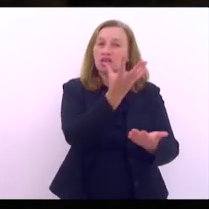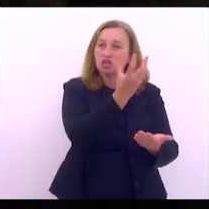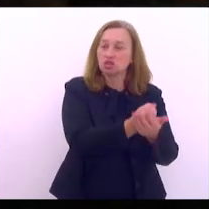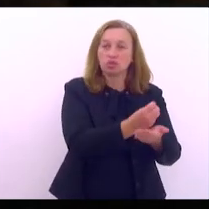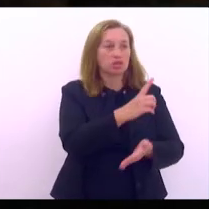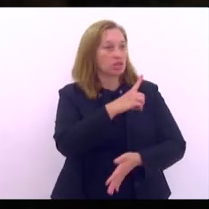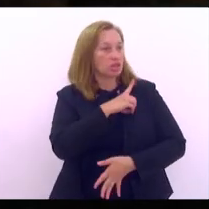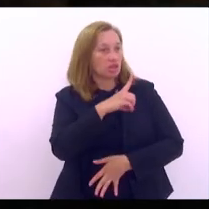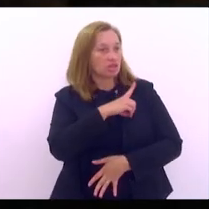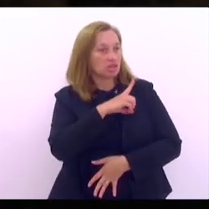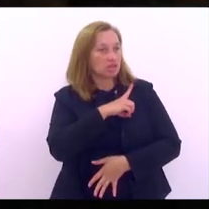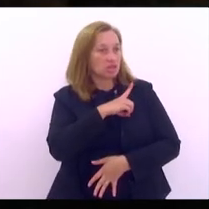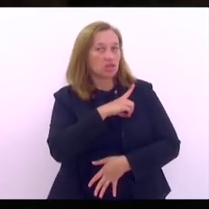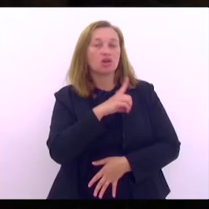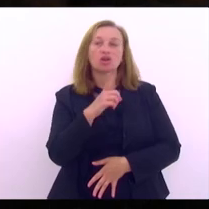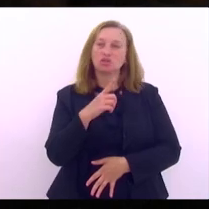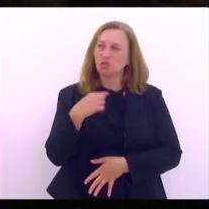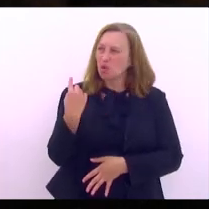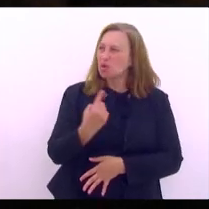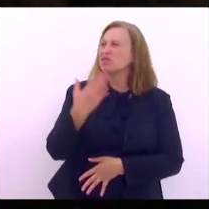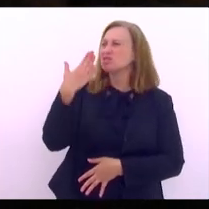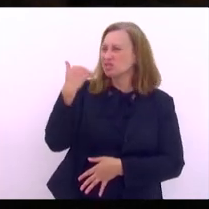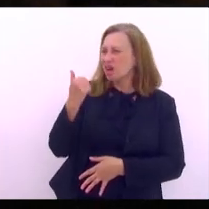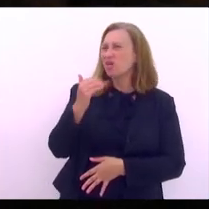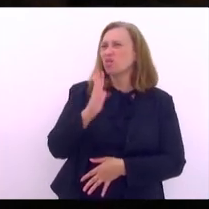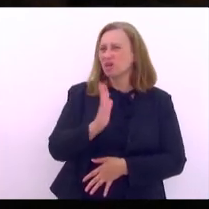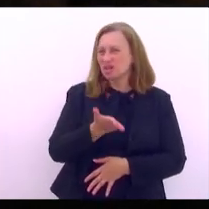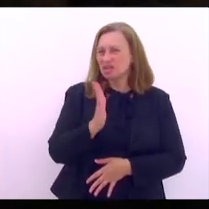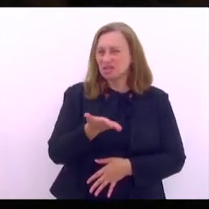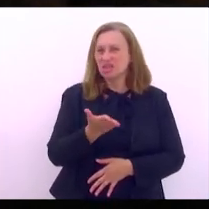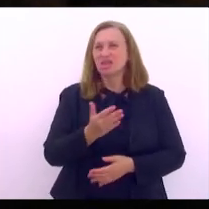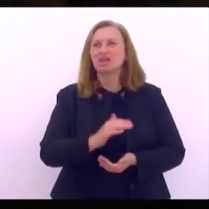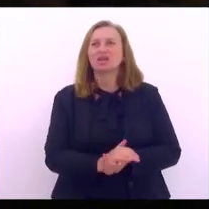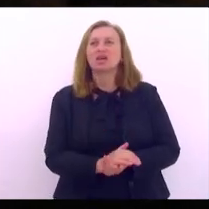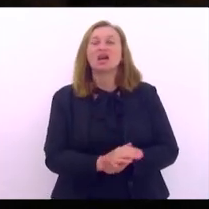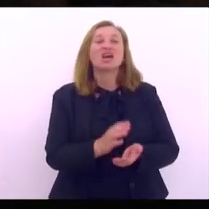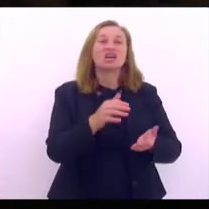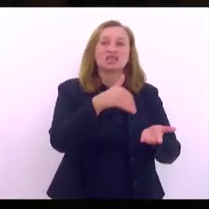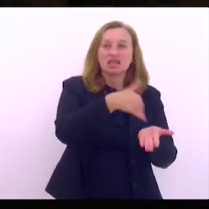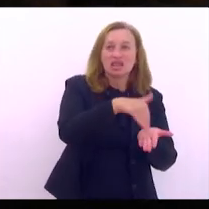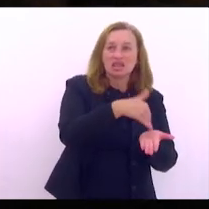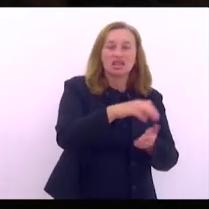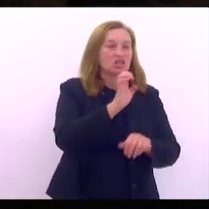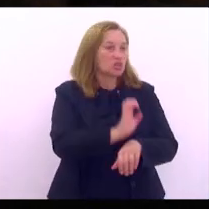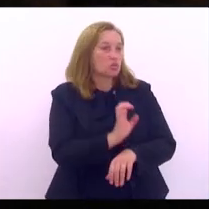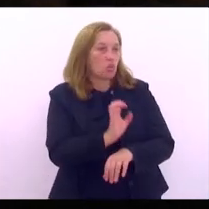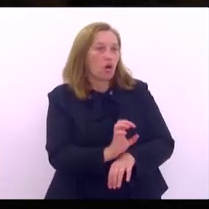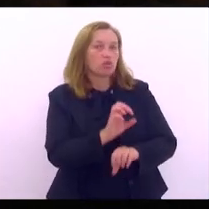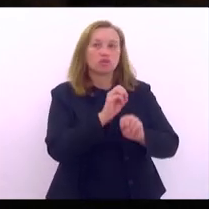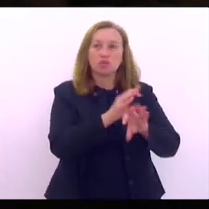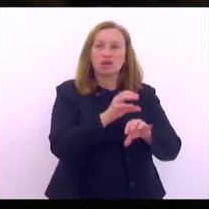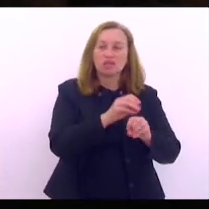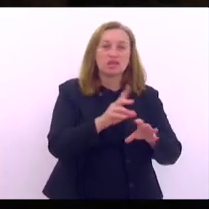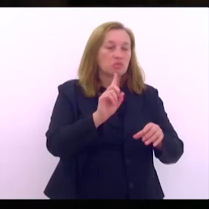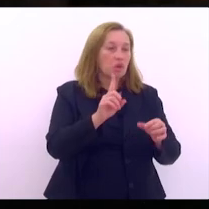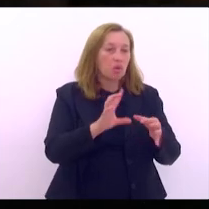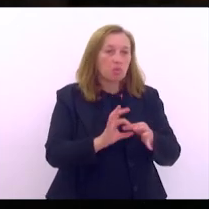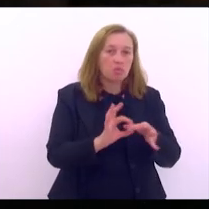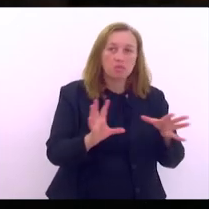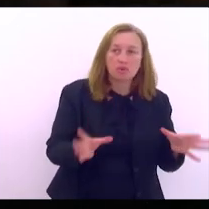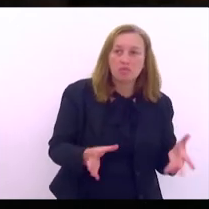notas oficiais a gente já conhece, que não, porque a Secretaria Estadual de Educação não permite, não